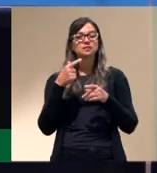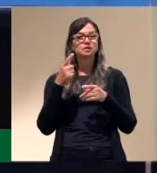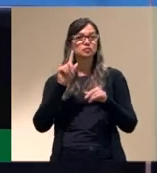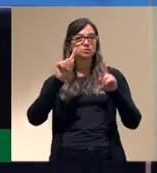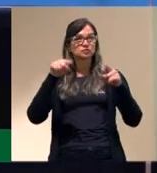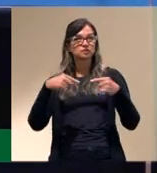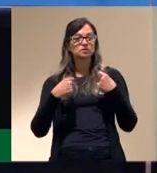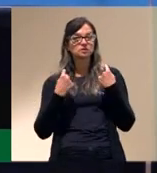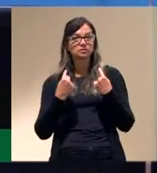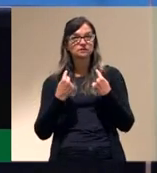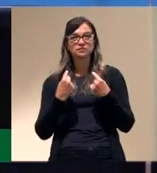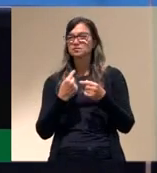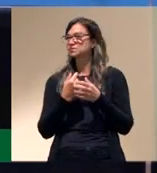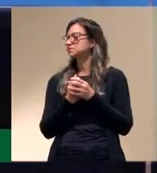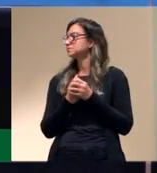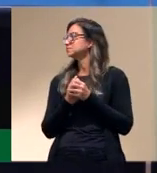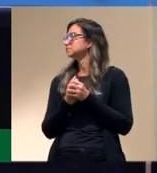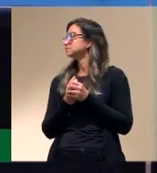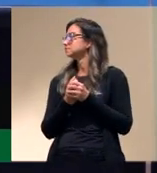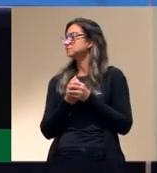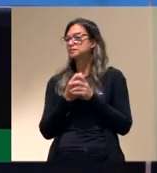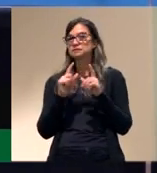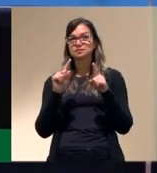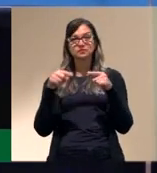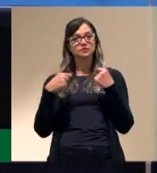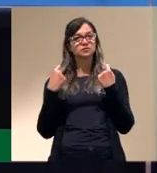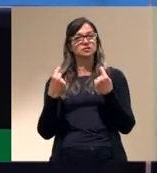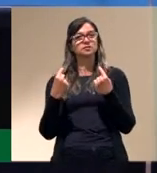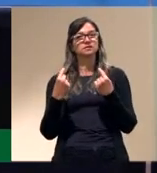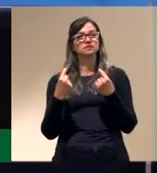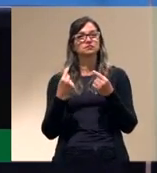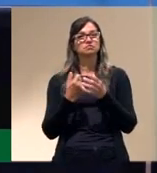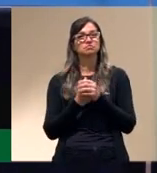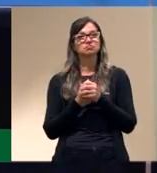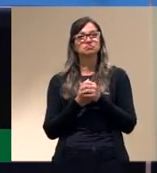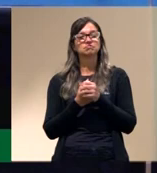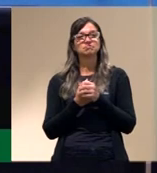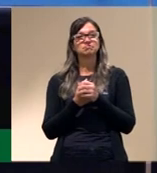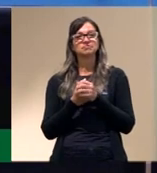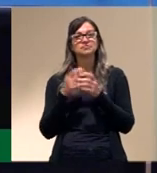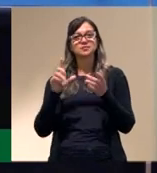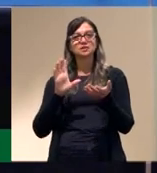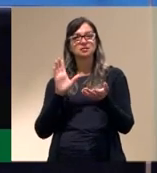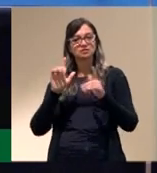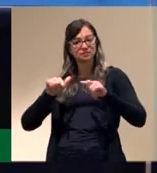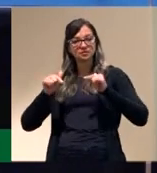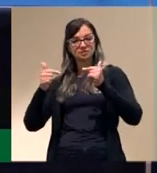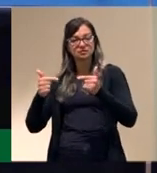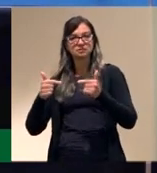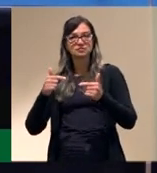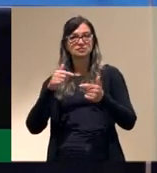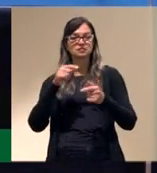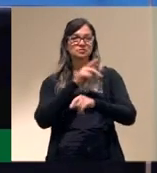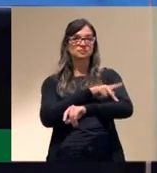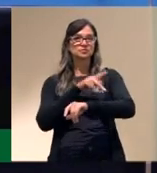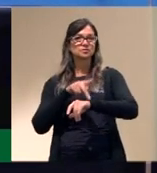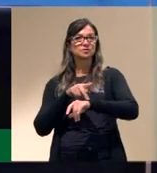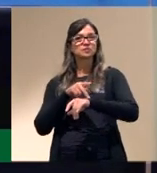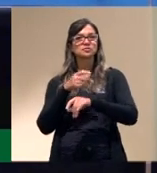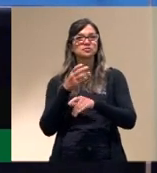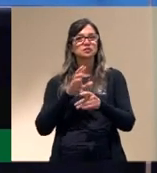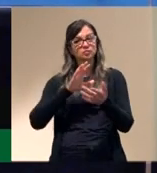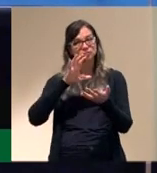é não transformar os núcleos de ação pedagógica em novas, como se fossem novas áreas de conhecimento,